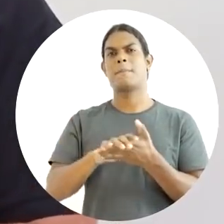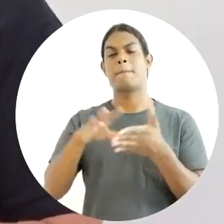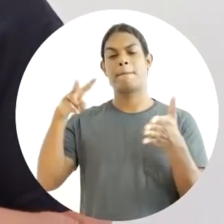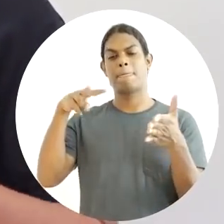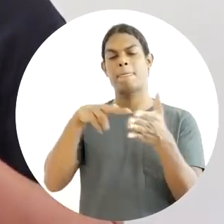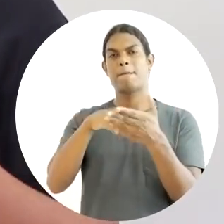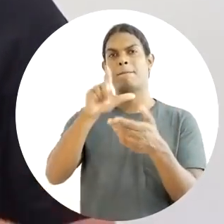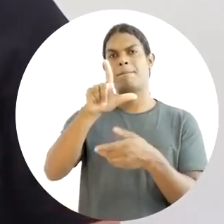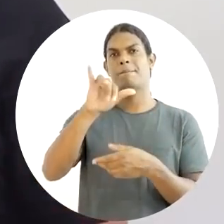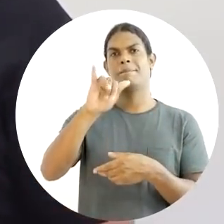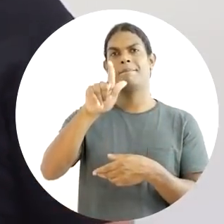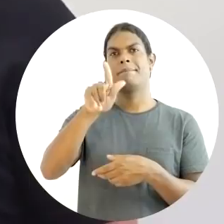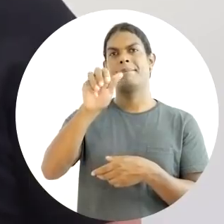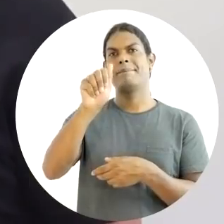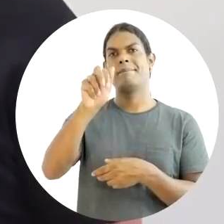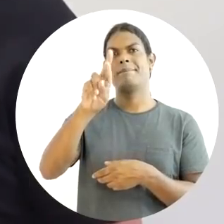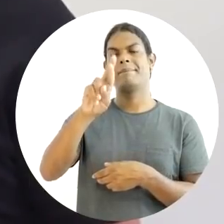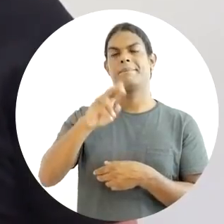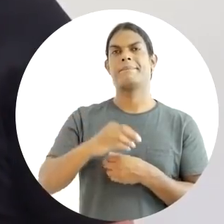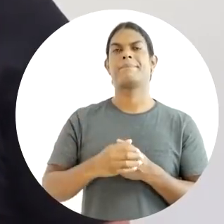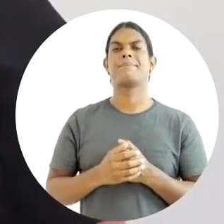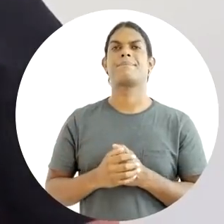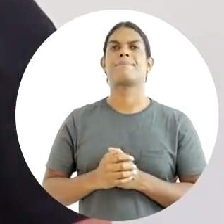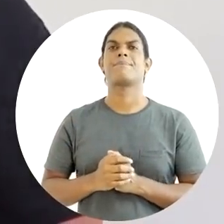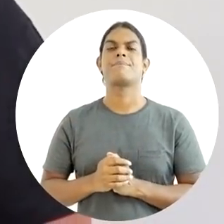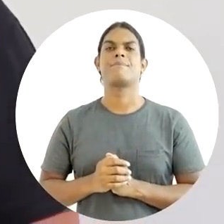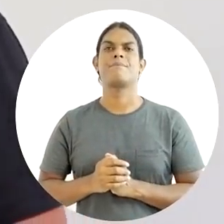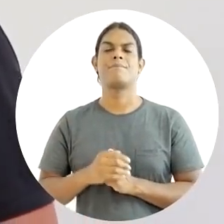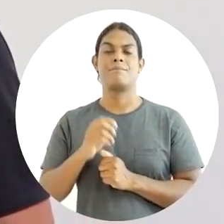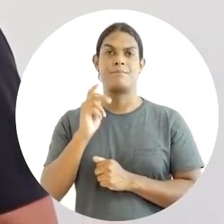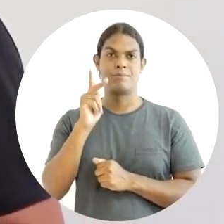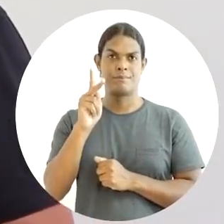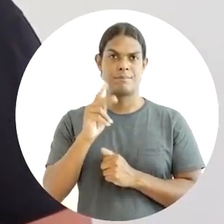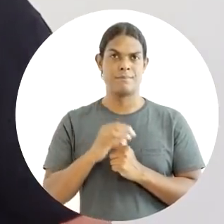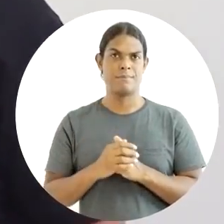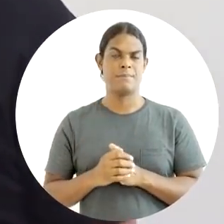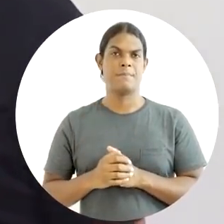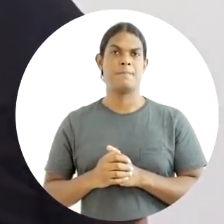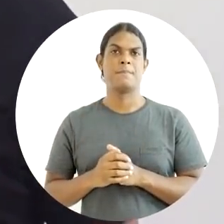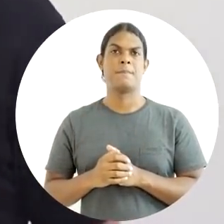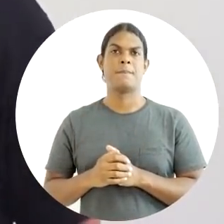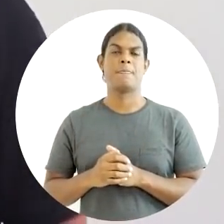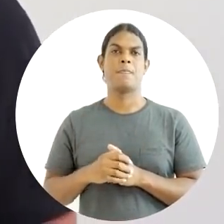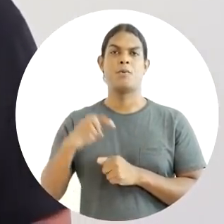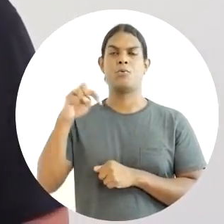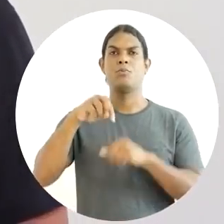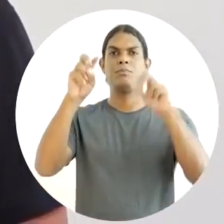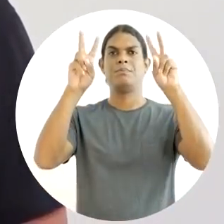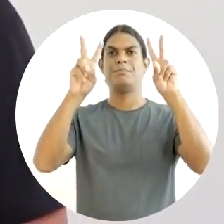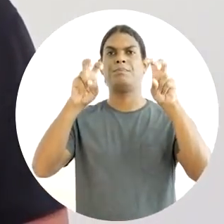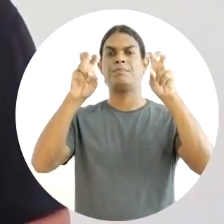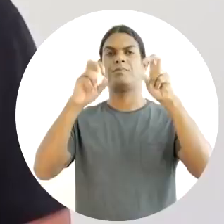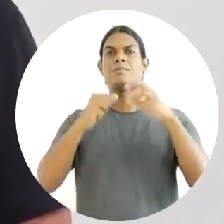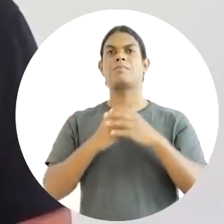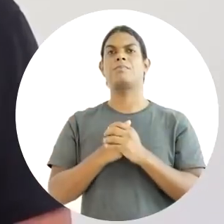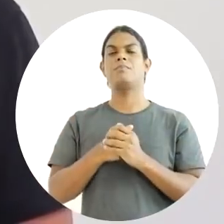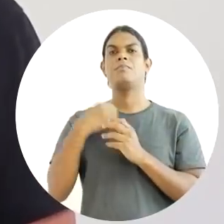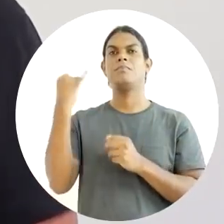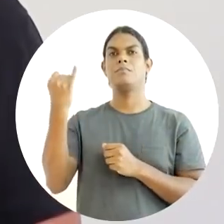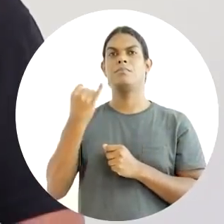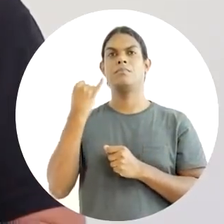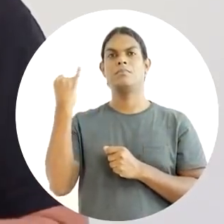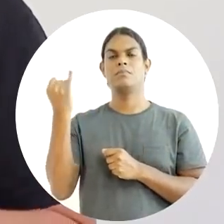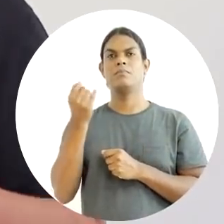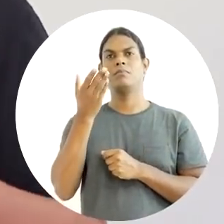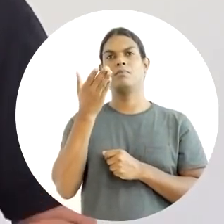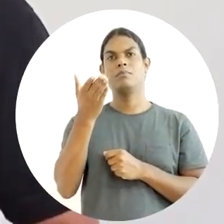the electric. Então, ligue a eletricidade. Ok? Então, com esses pontos, é muito